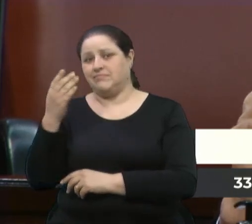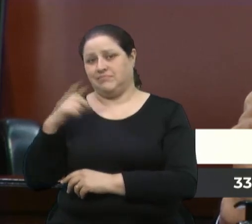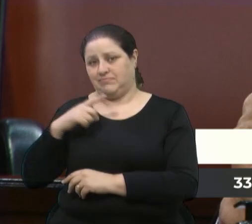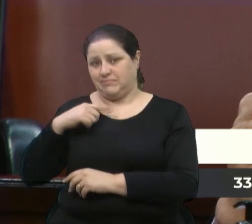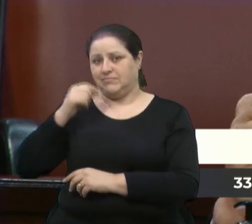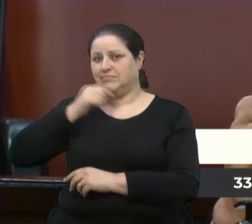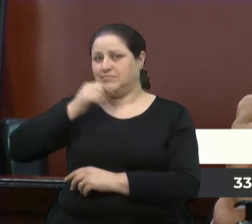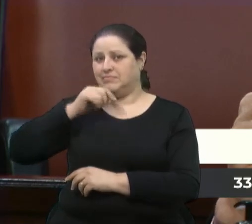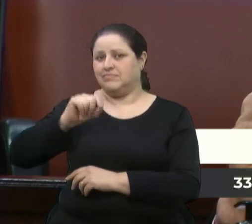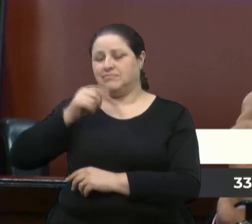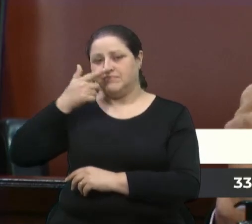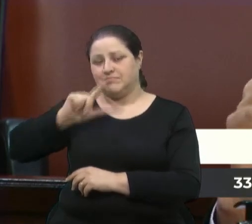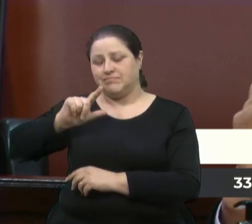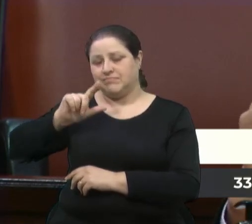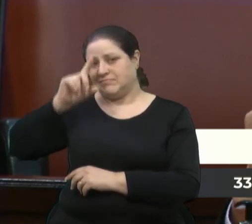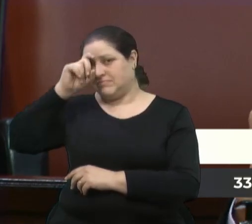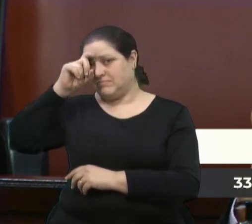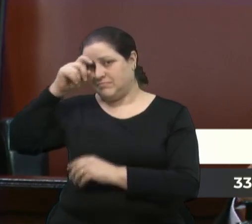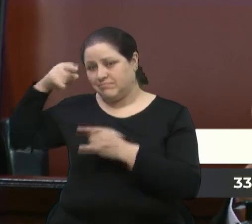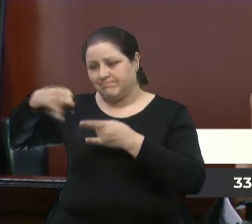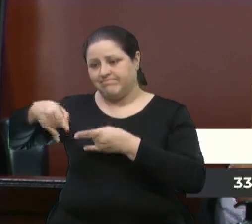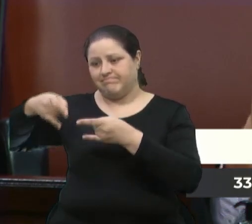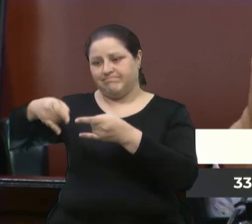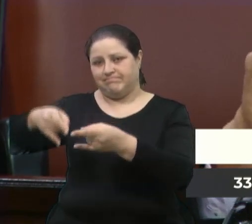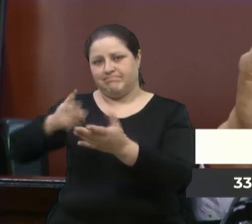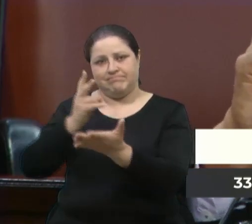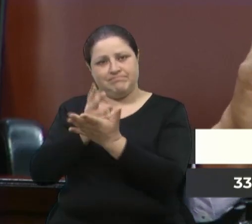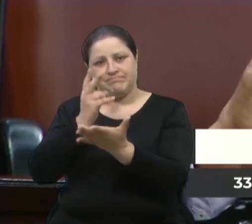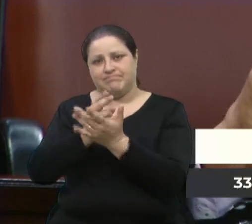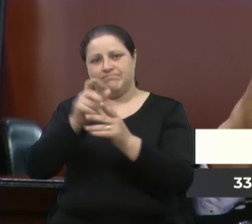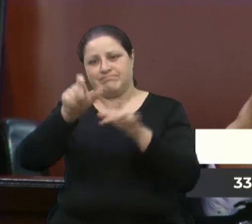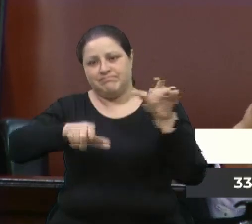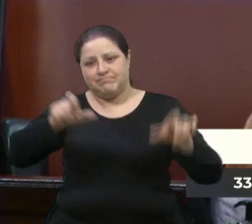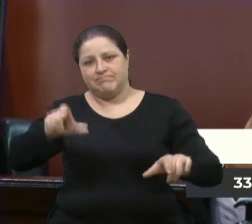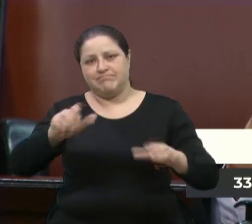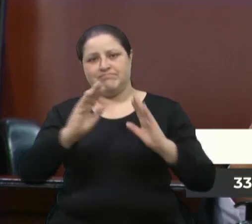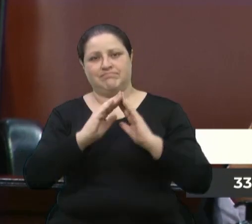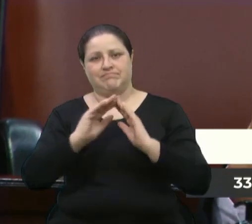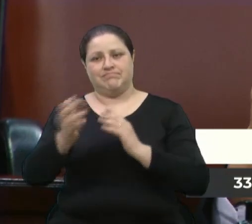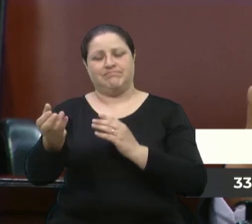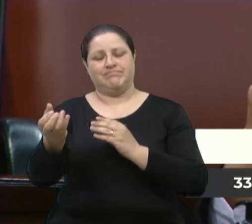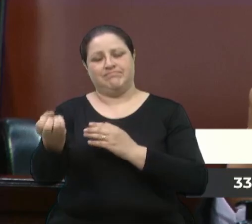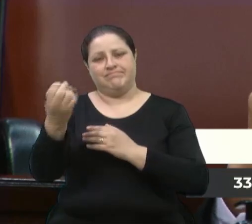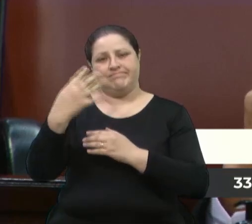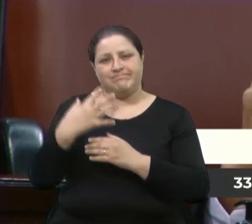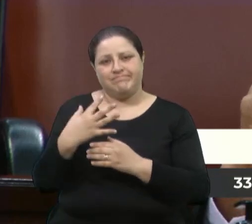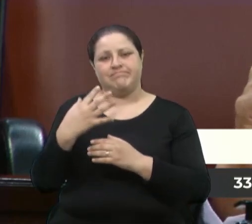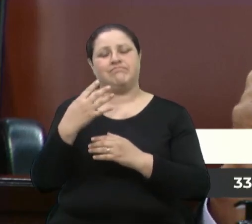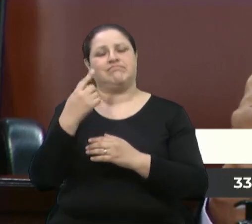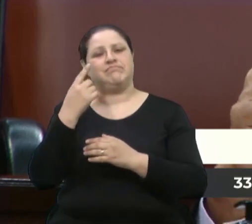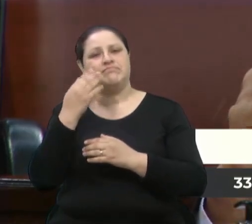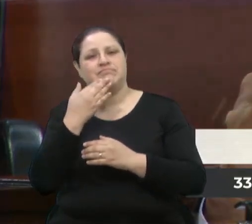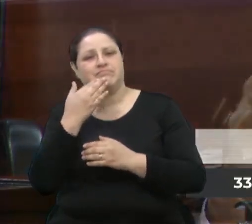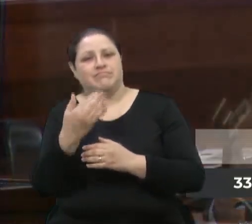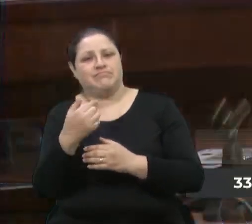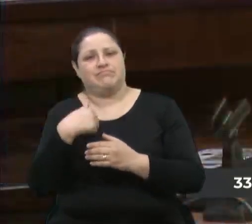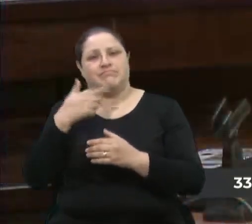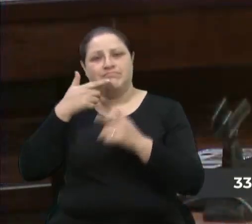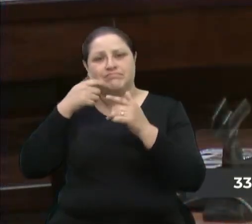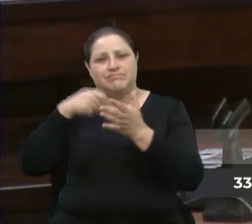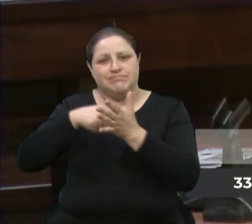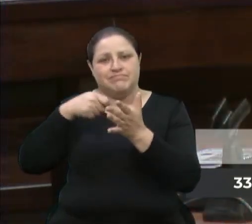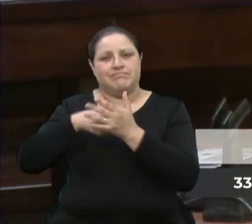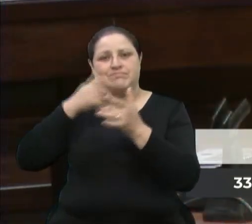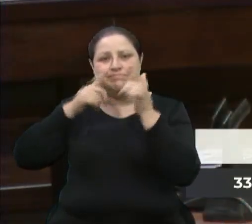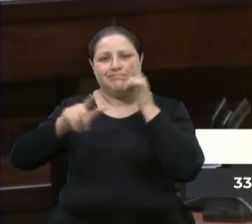que é conseguir leitos. Todo dia me ligavam lá para mim em casa, me passavam nome, endereço, tudo, para me ver se conseguia leitos para eles, porque